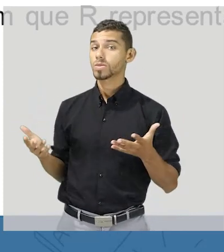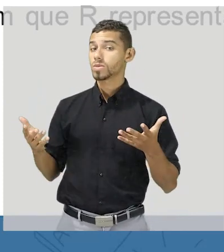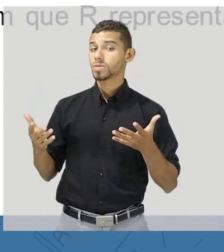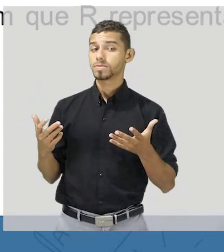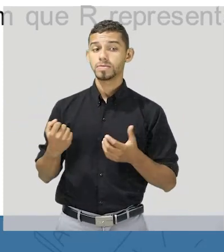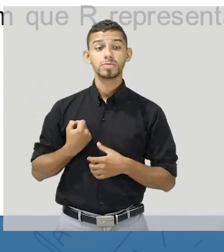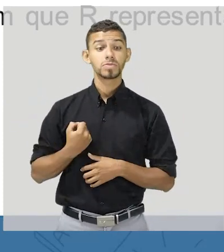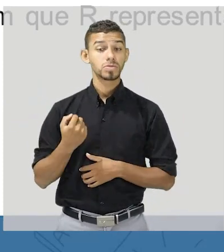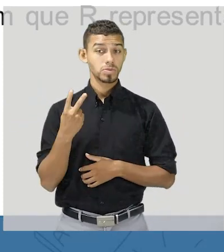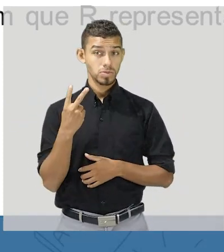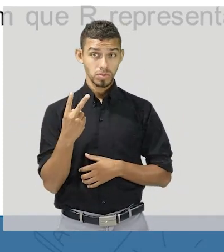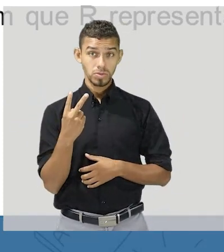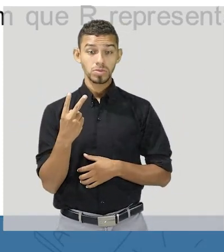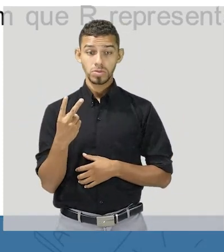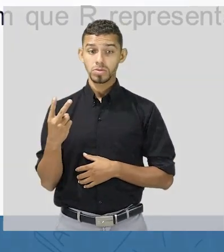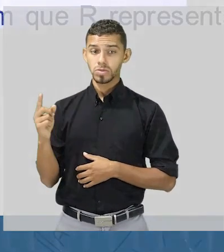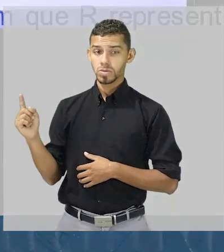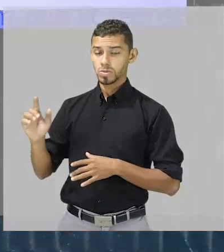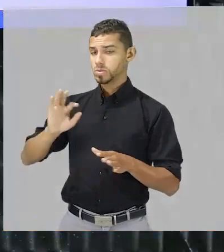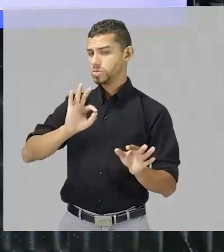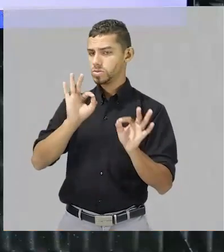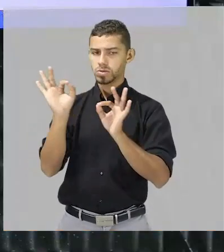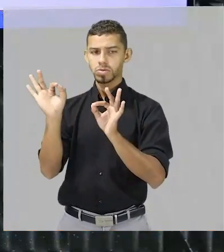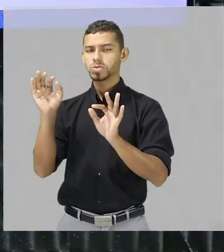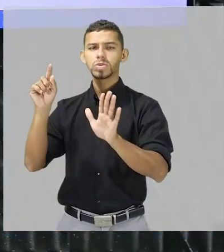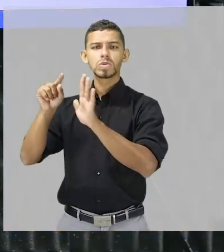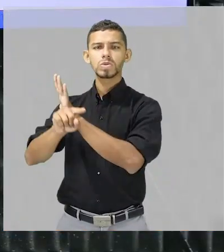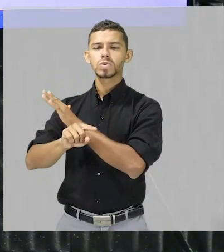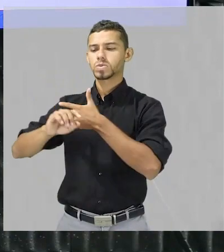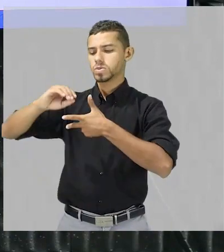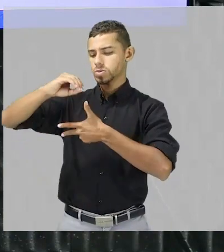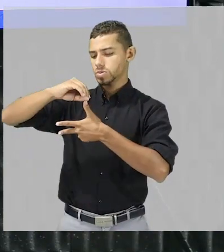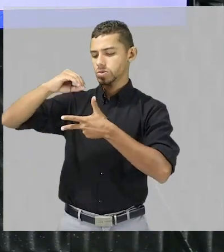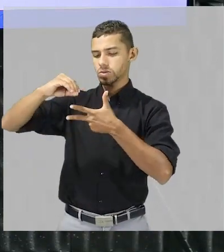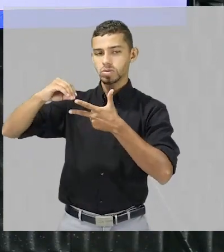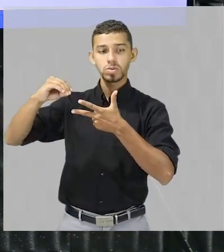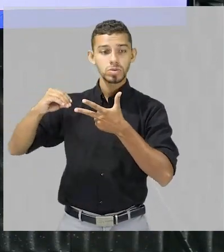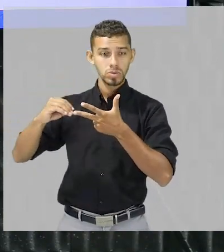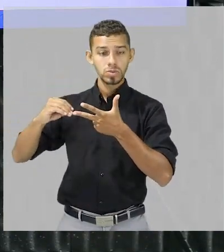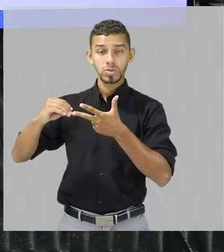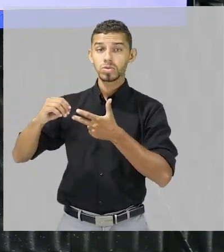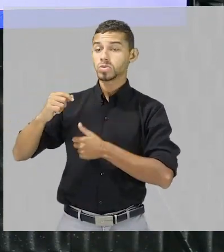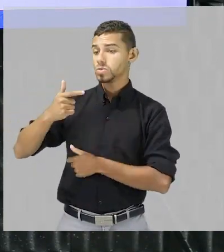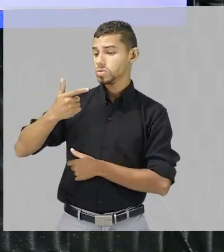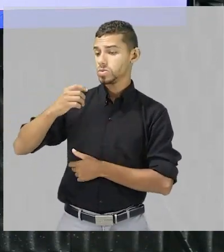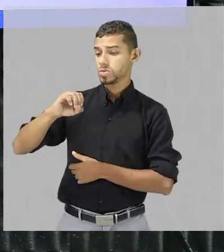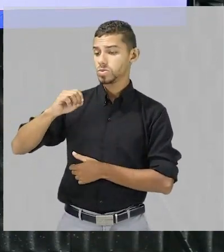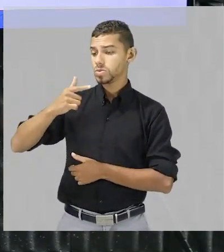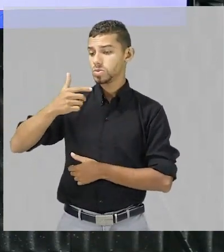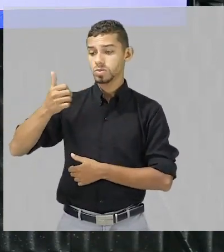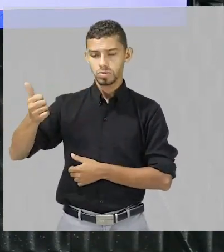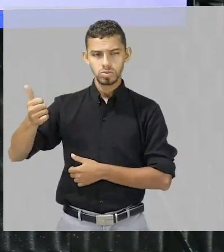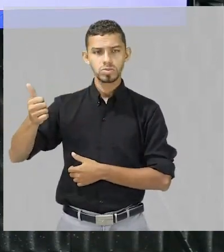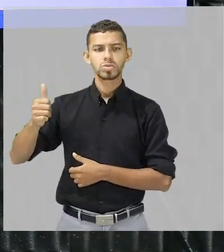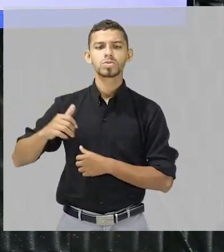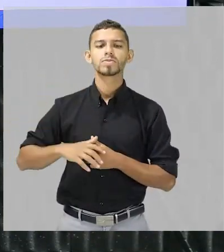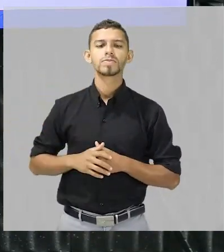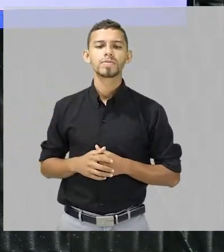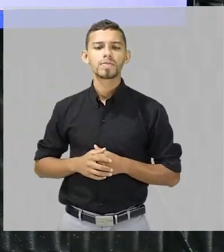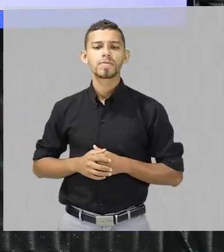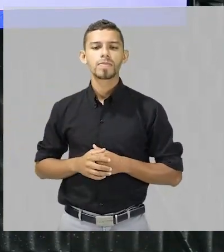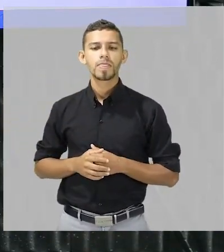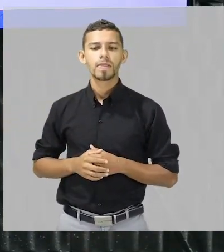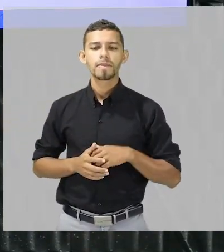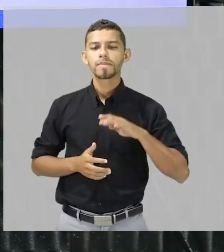parte 2 de funções orgânicas, questões relacionadas ao Enem. Então, Enem 2021, olha só.